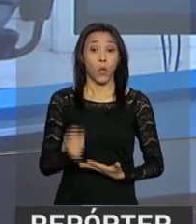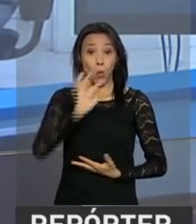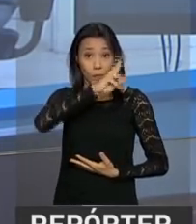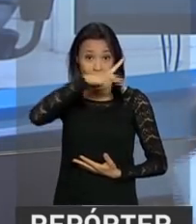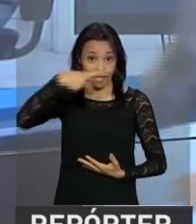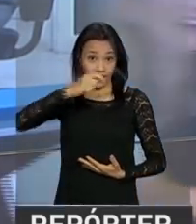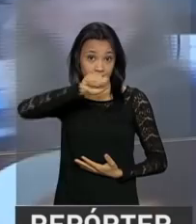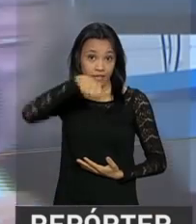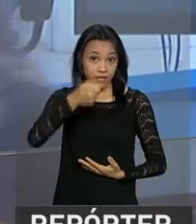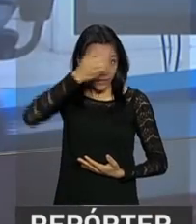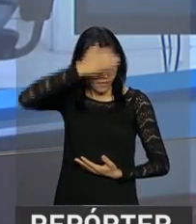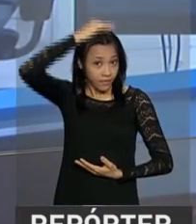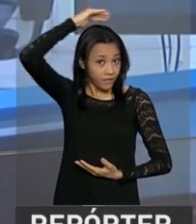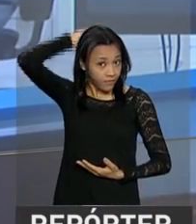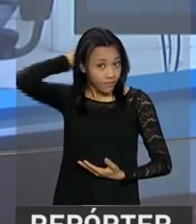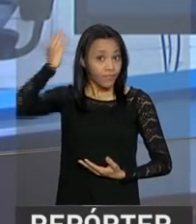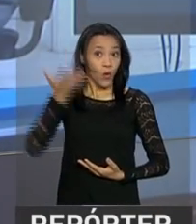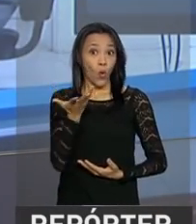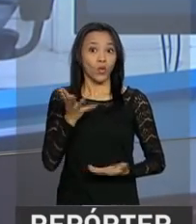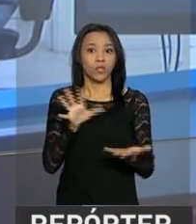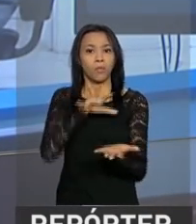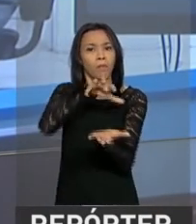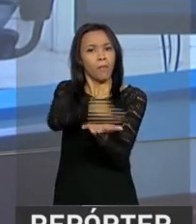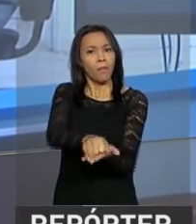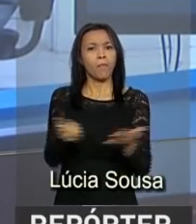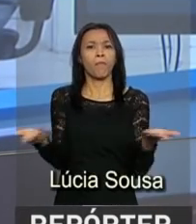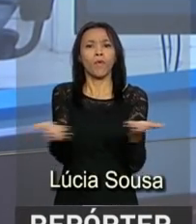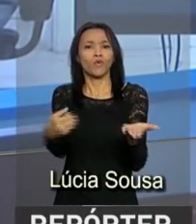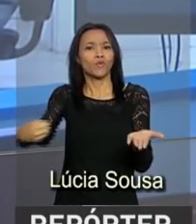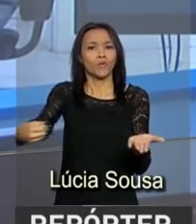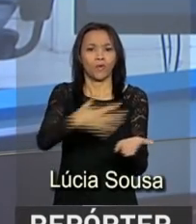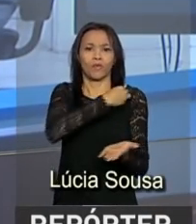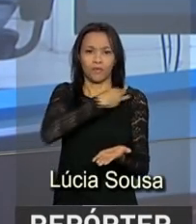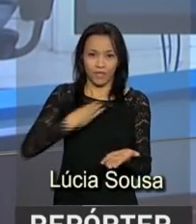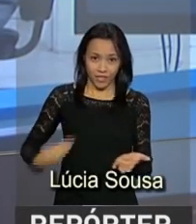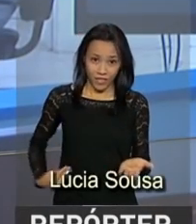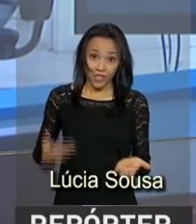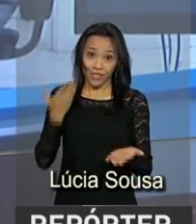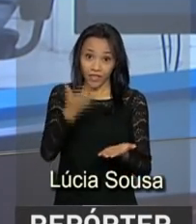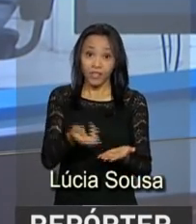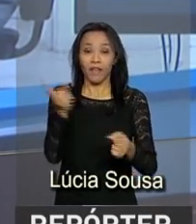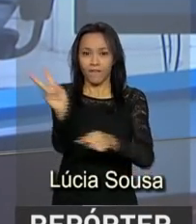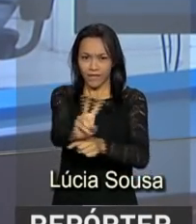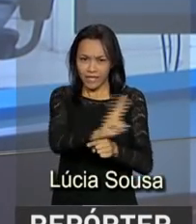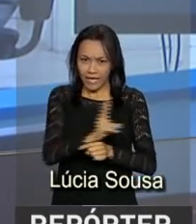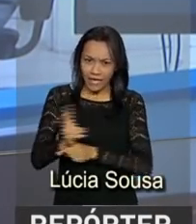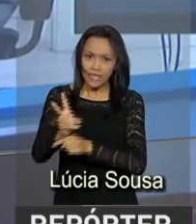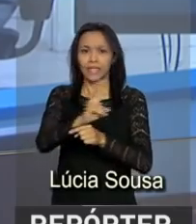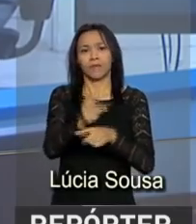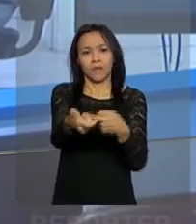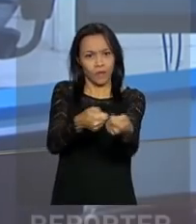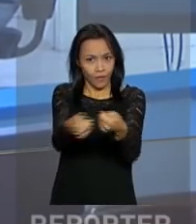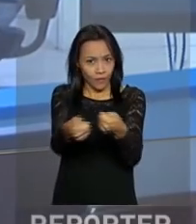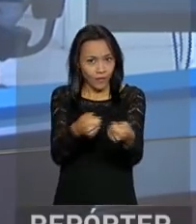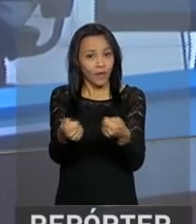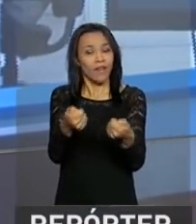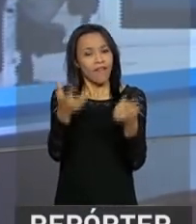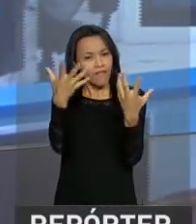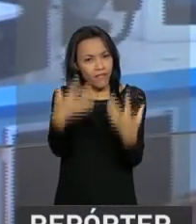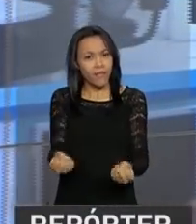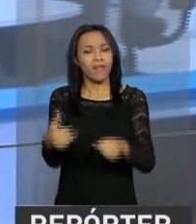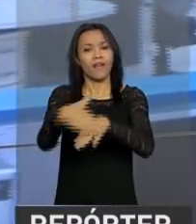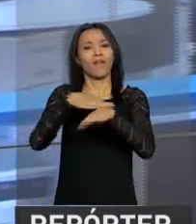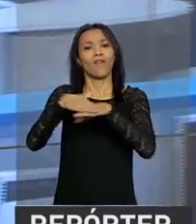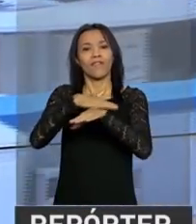em exercício, Michel Temer, dá posse hoje ao novo ministro da Transparência, Fiscalização e Controle. Vamos conversar